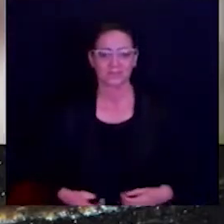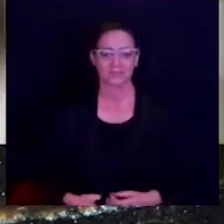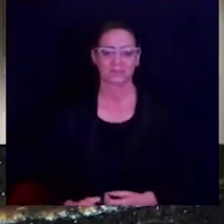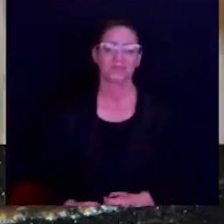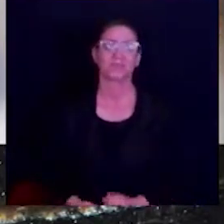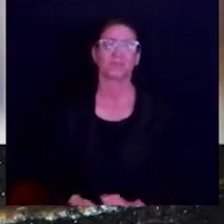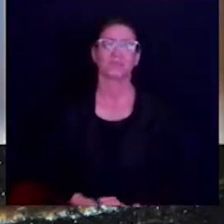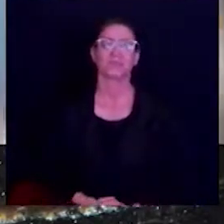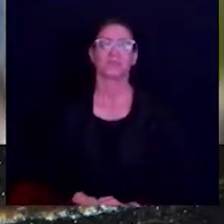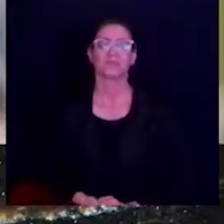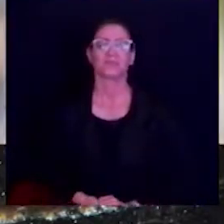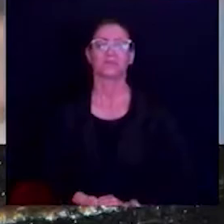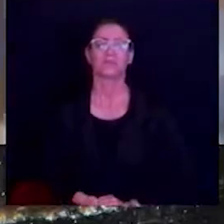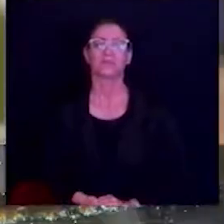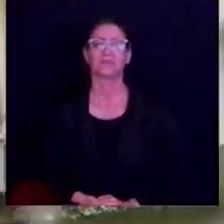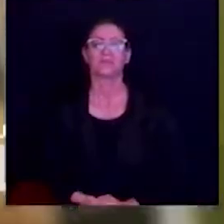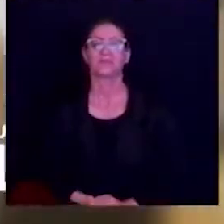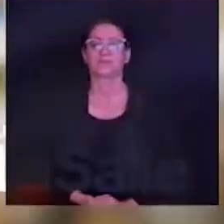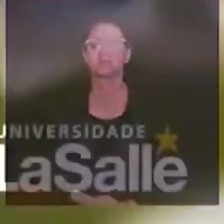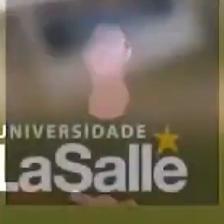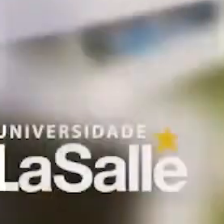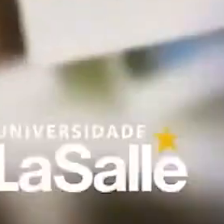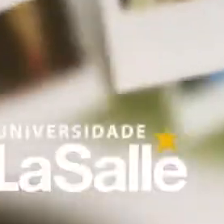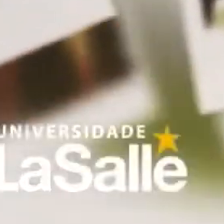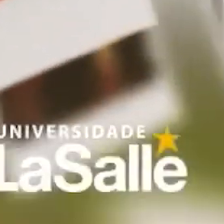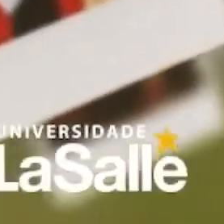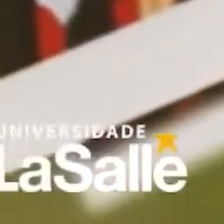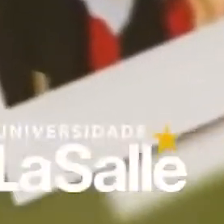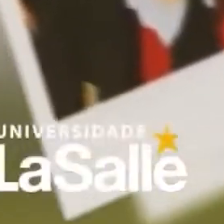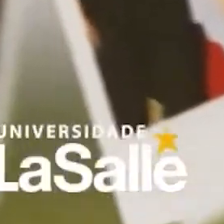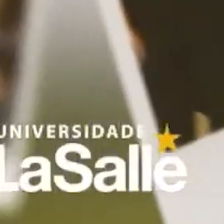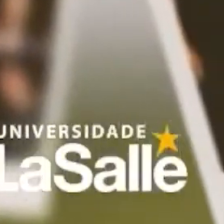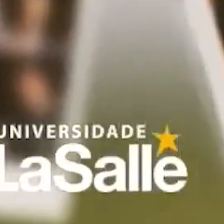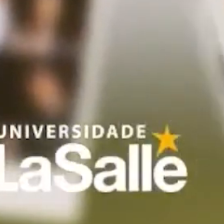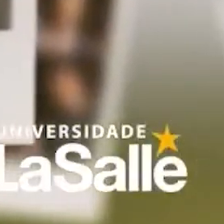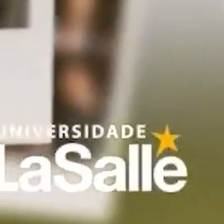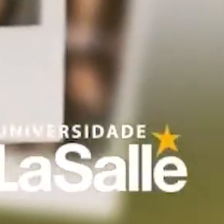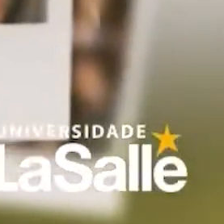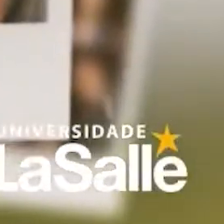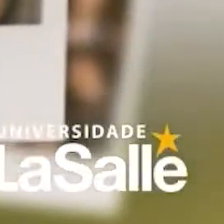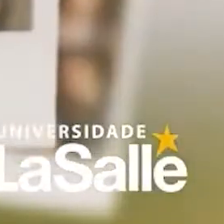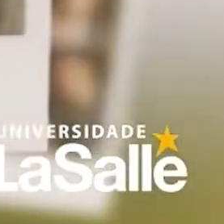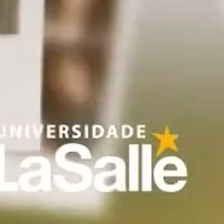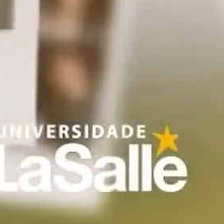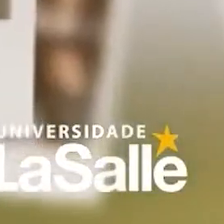A bênção das estrelas a nos iluminar.